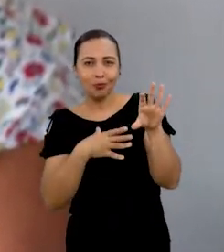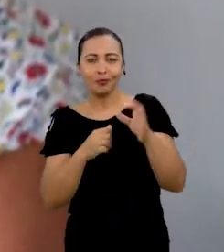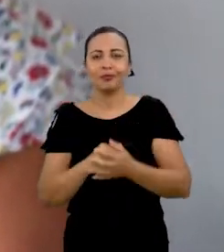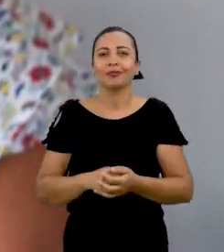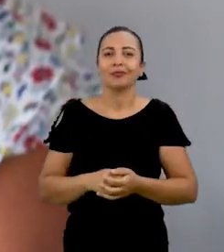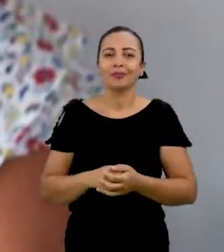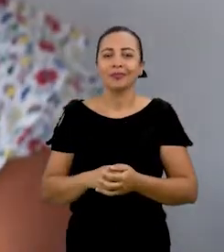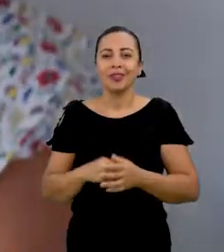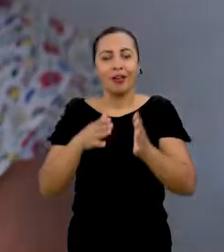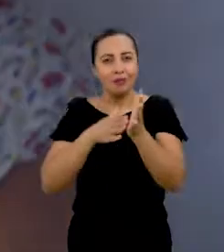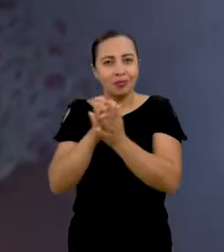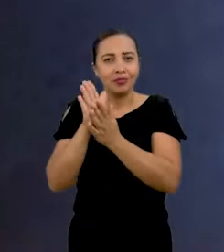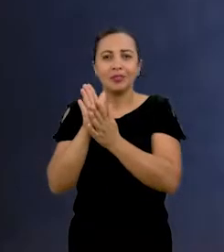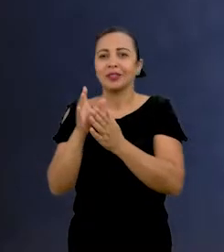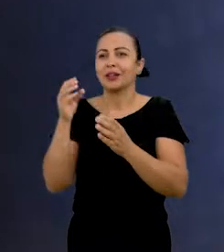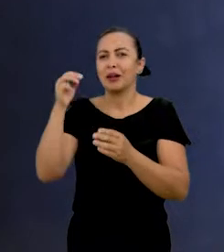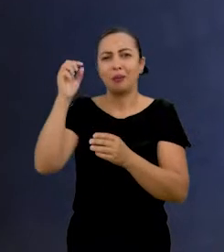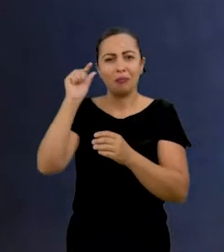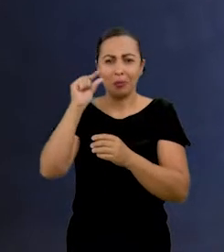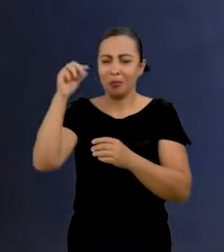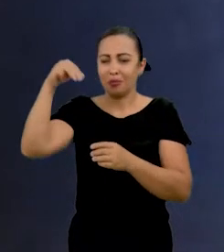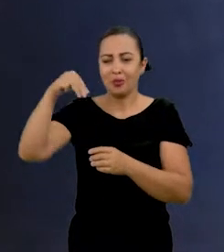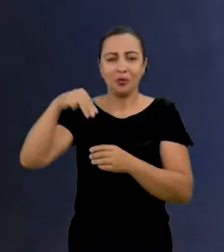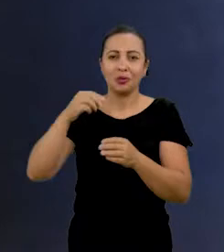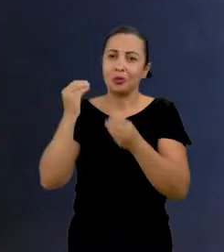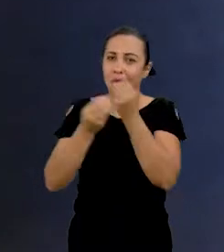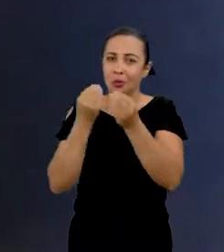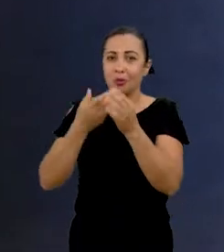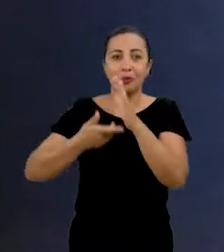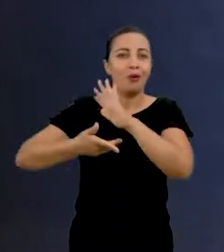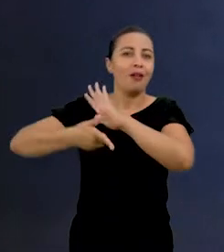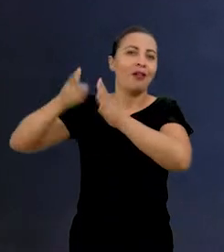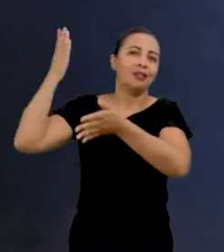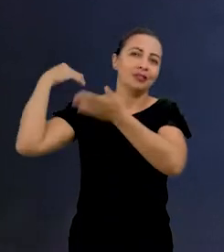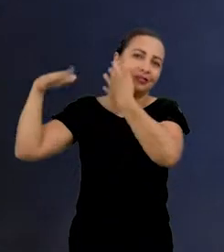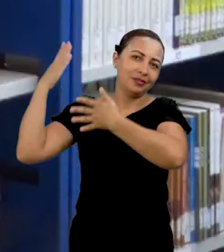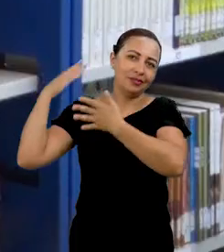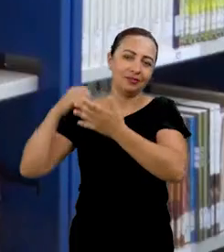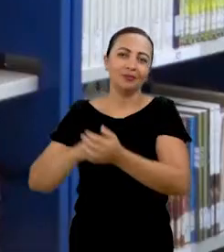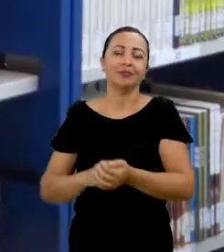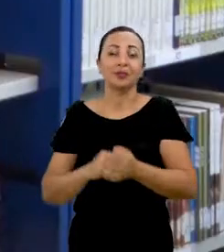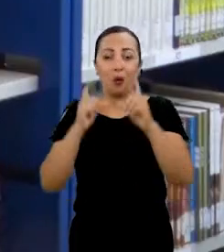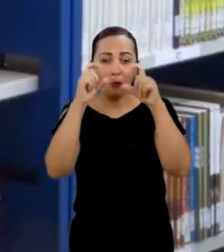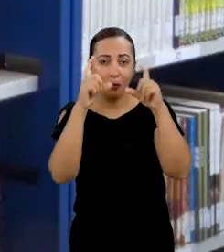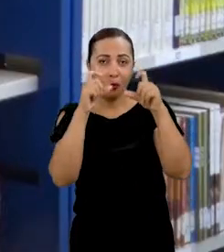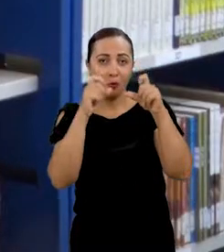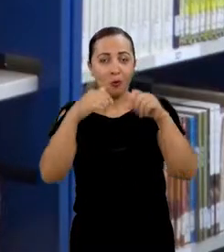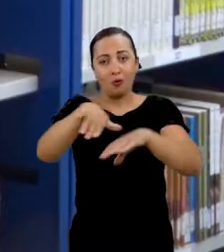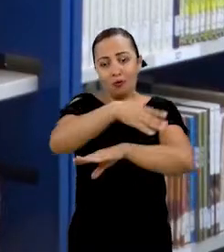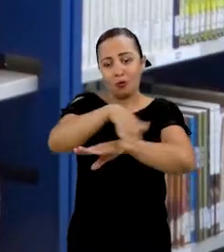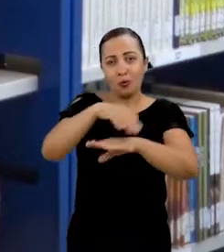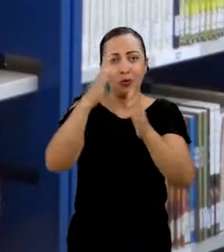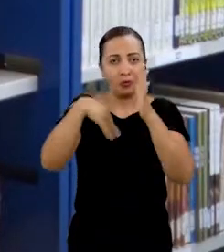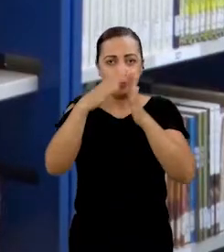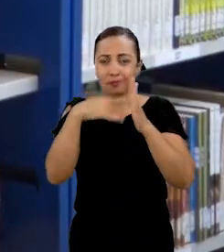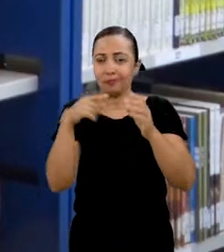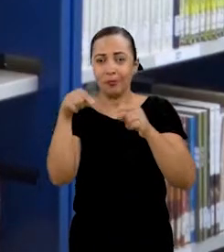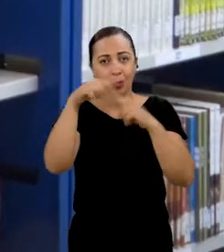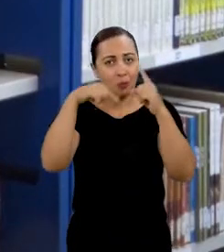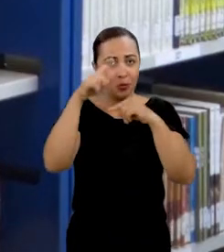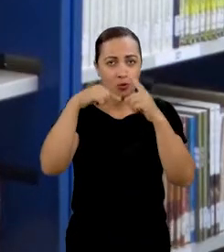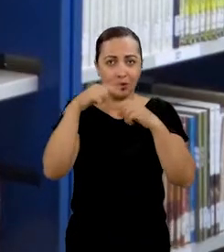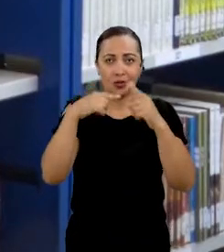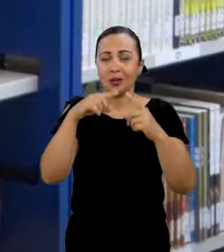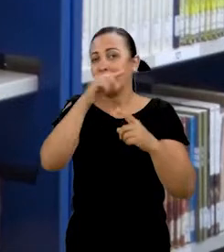máquina digital, revelando em poucos minutos, como eles faziam antigamente. Então, o lambi-lambi não é em si